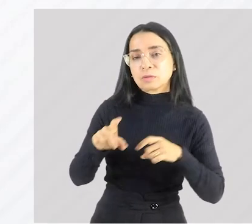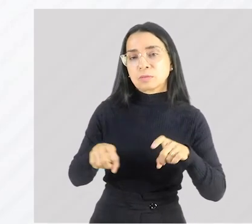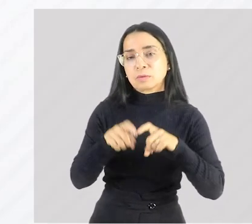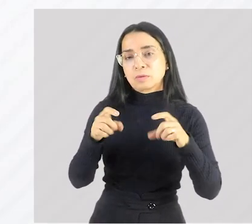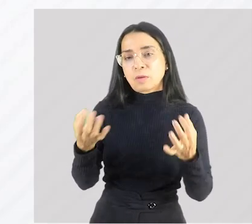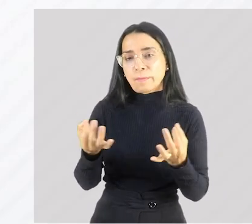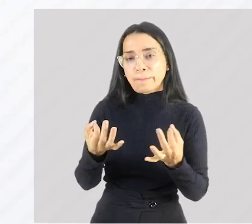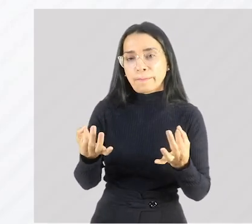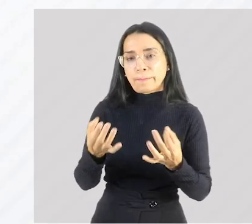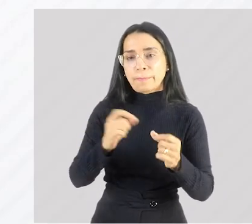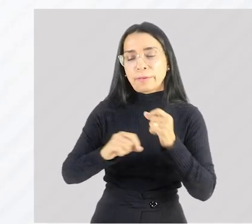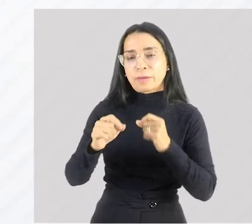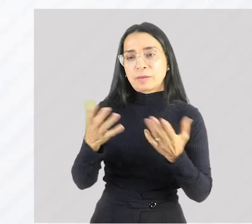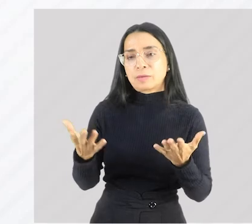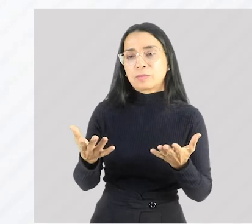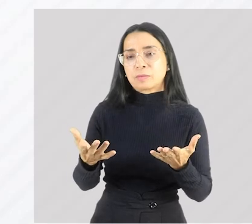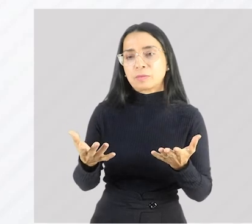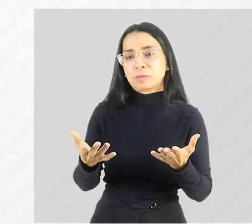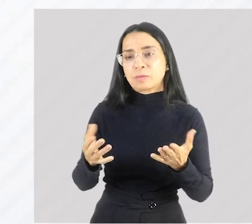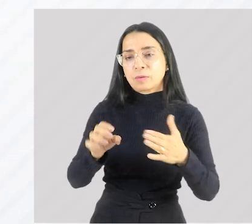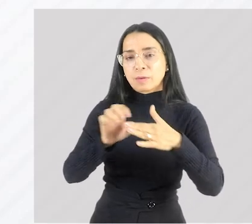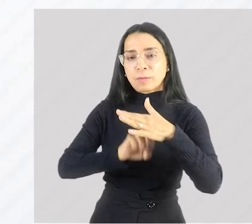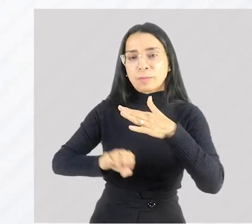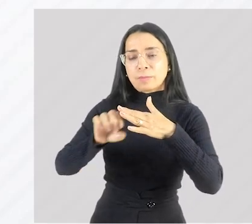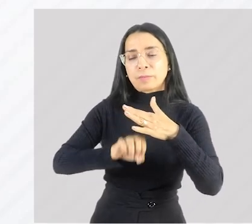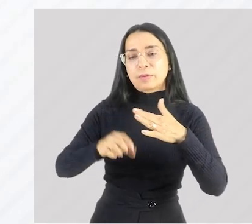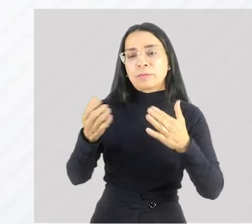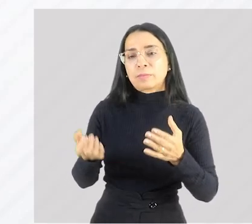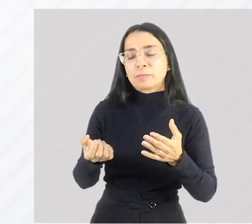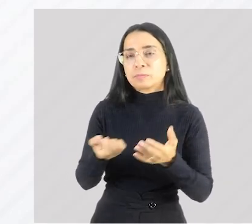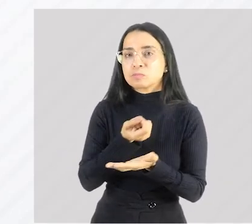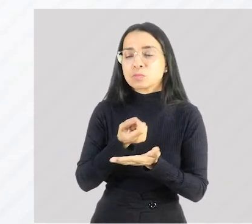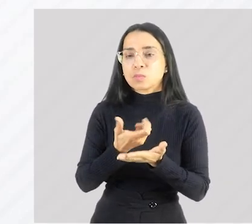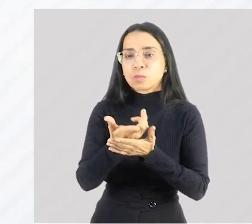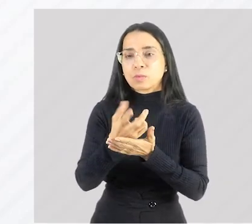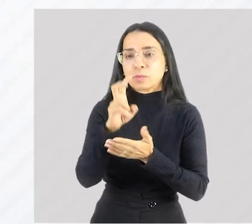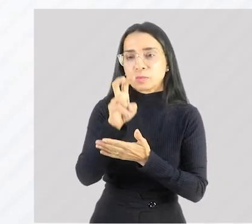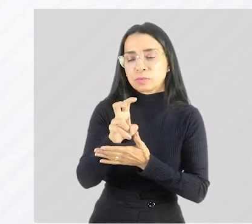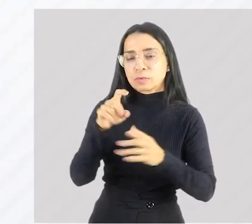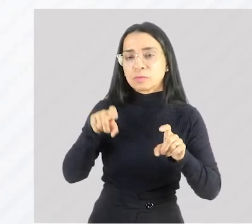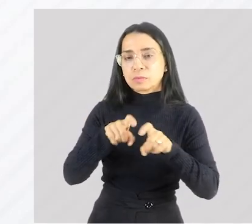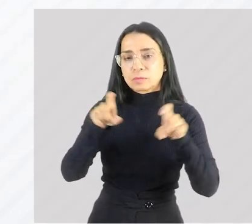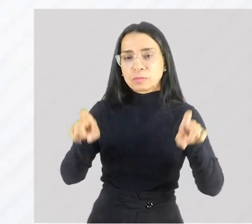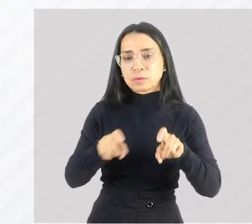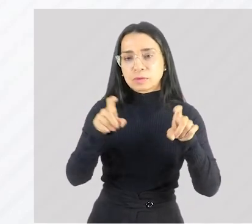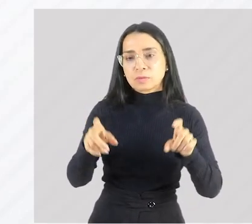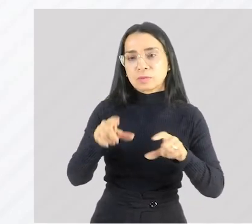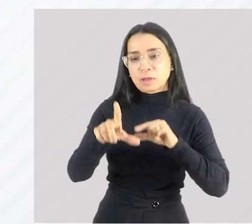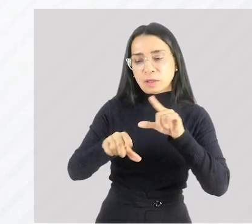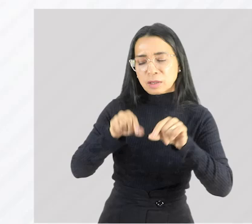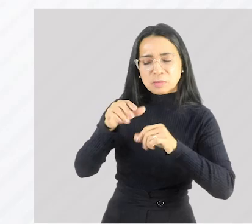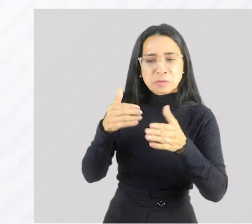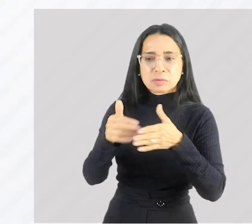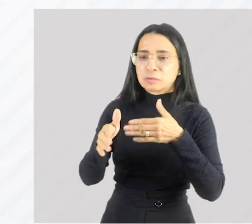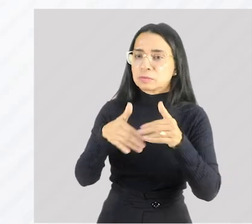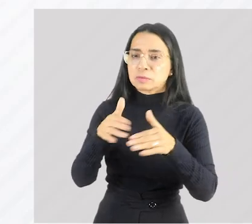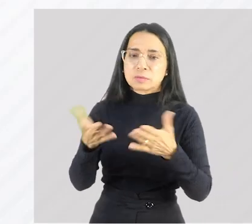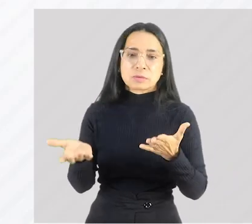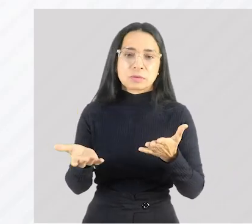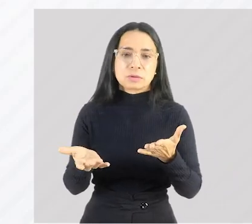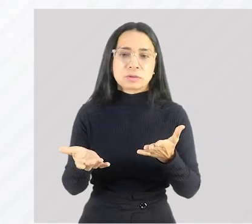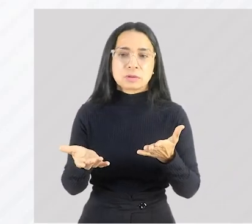ST uma pequena empresa fez a compra de cinco computadores nessa loja escolhendo